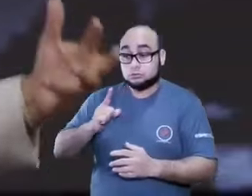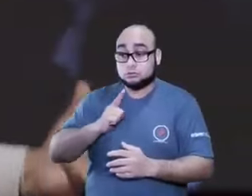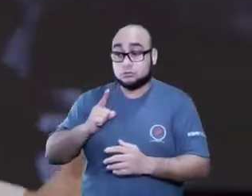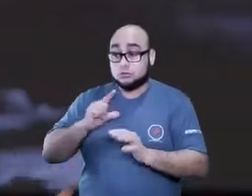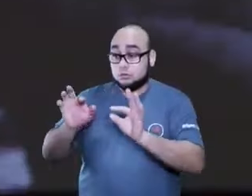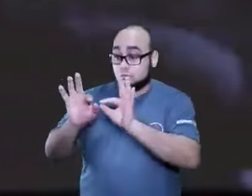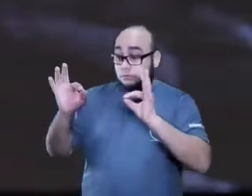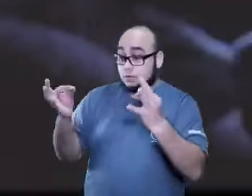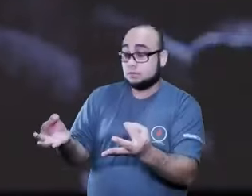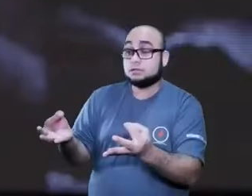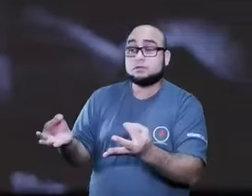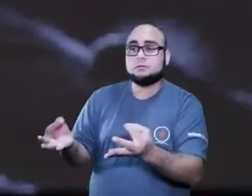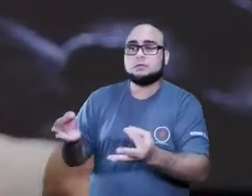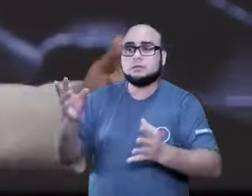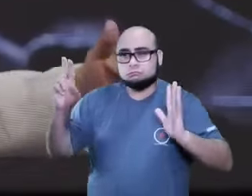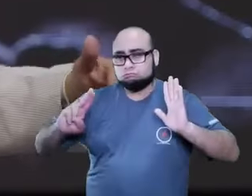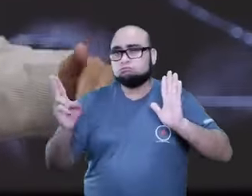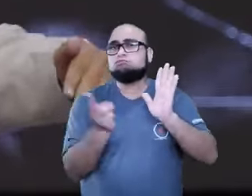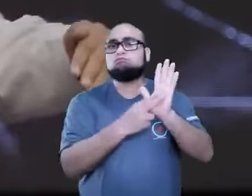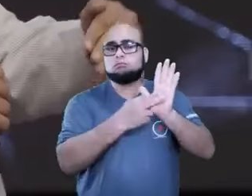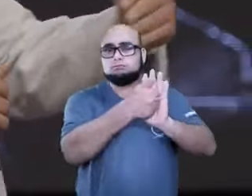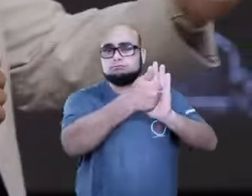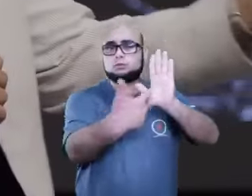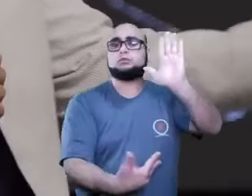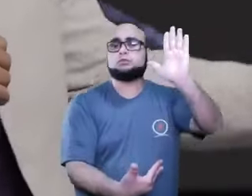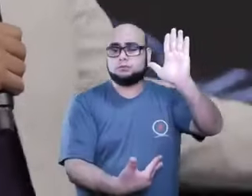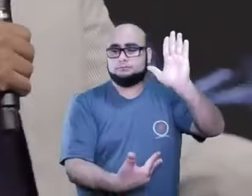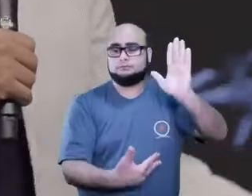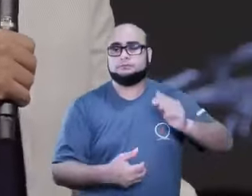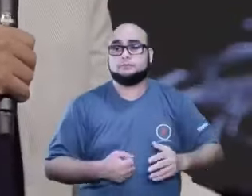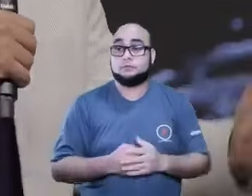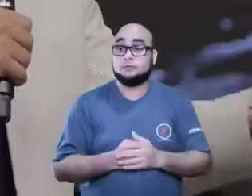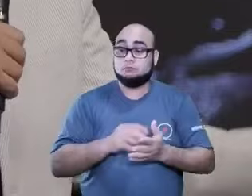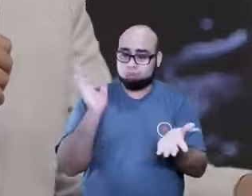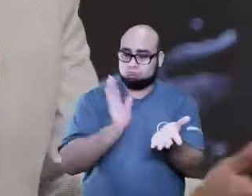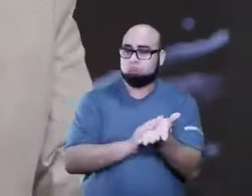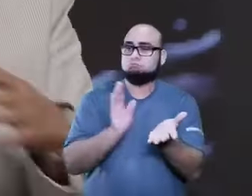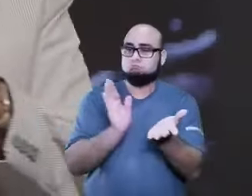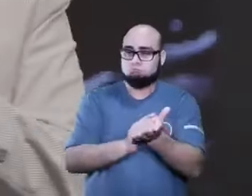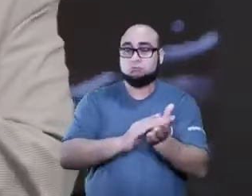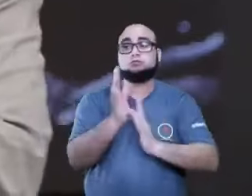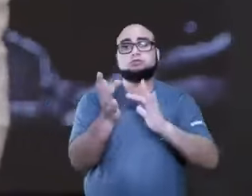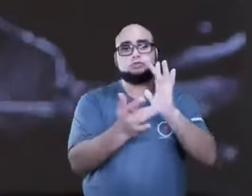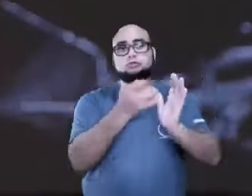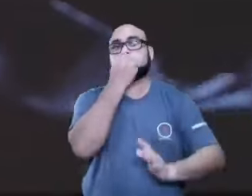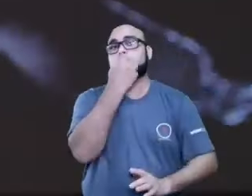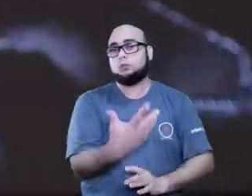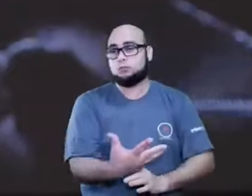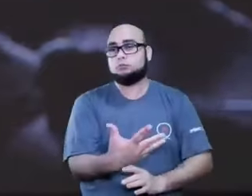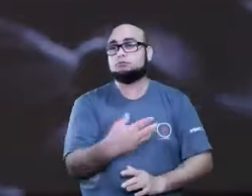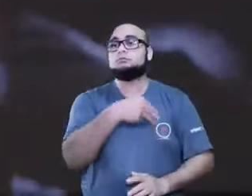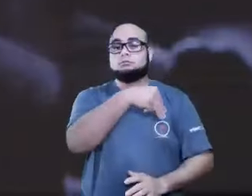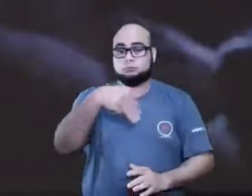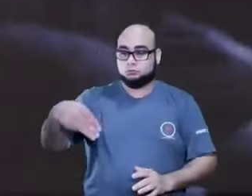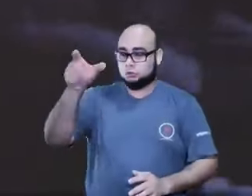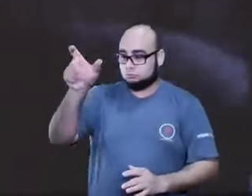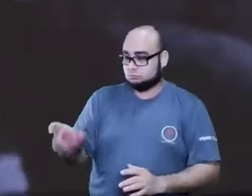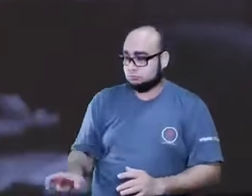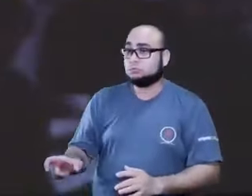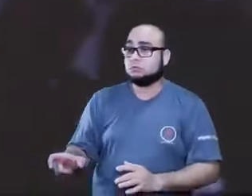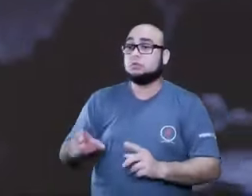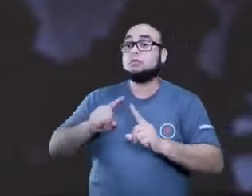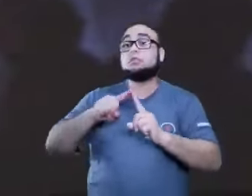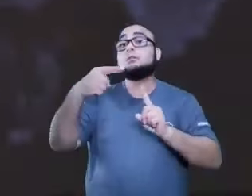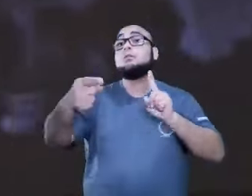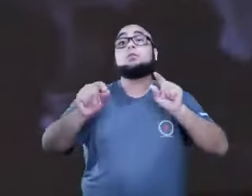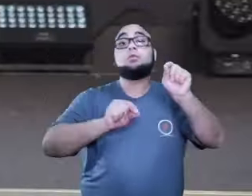humildade, reconhecimento, e faz um elogio a Jesus: bom mestre. E aí diz o porquê está ali, o que farei para